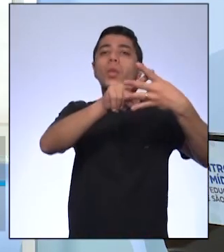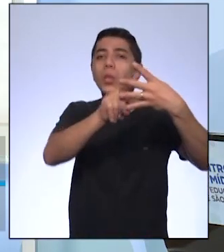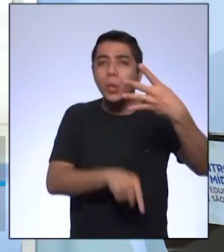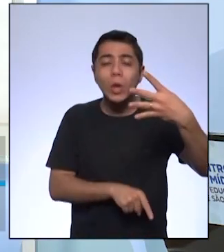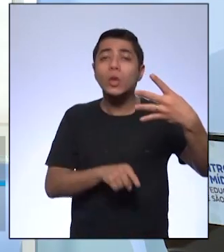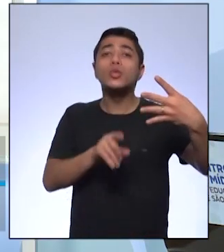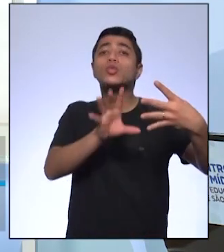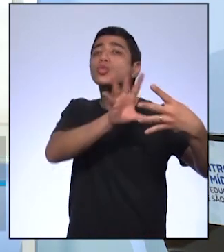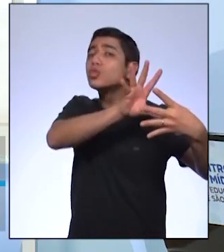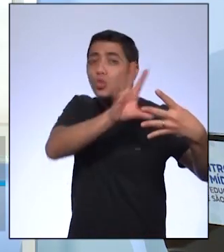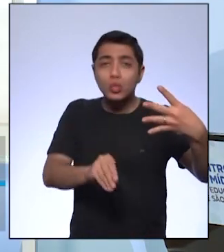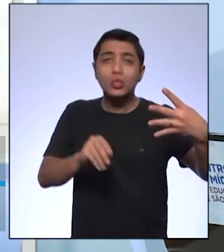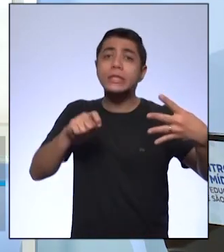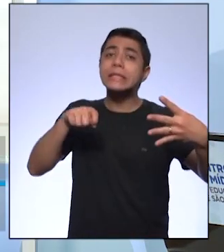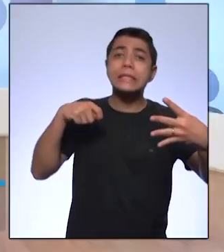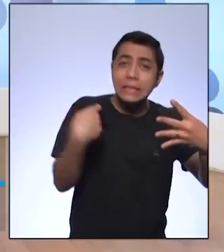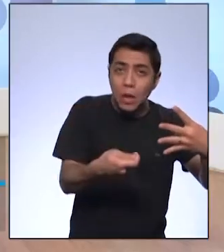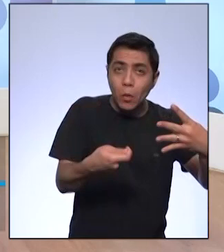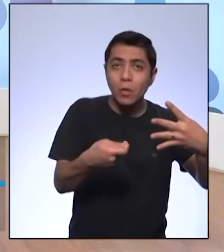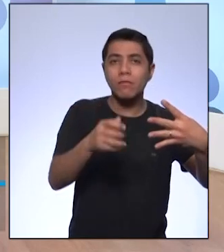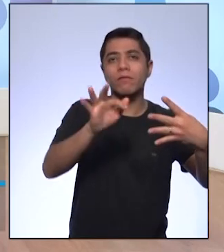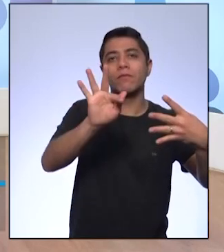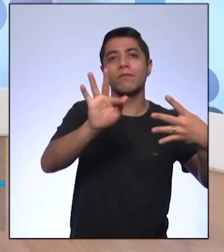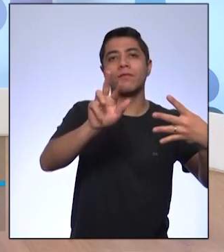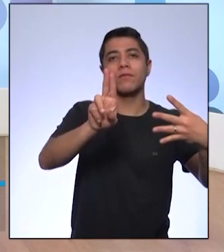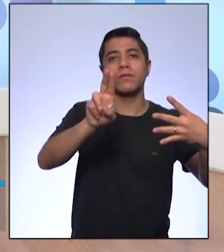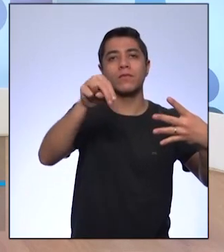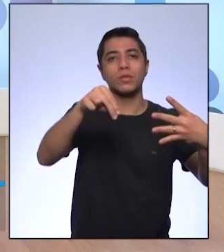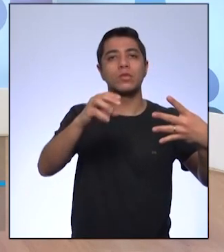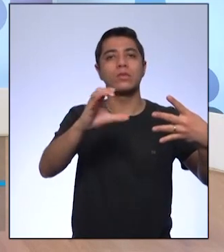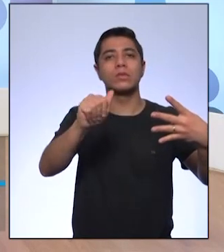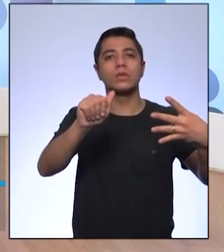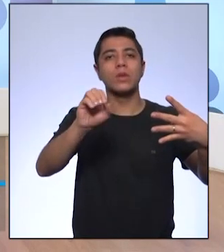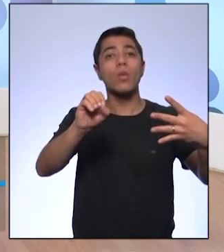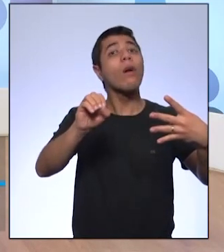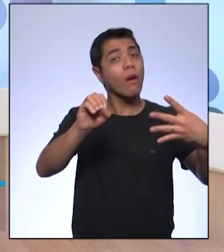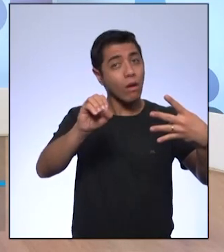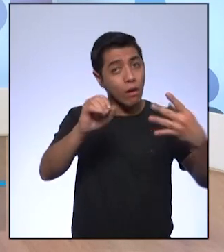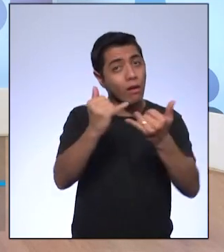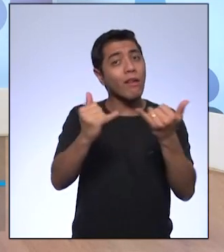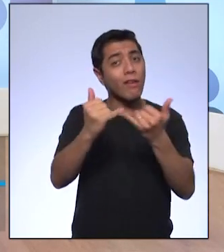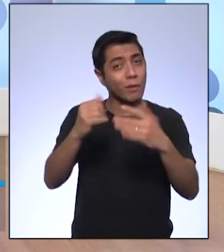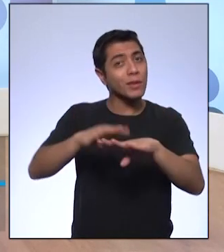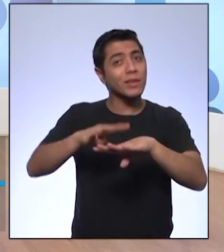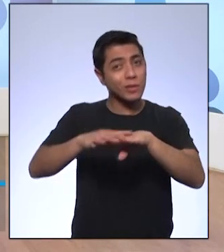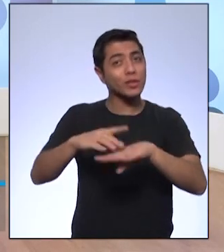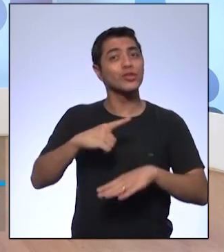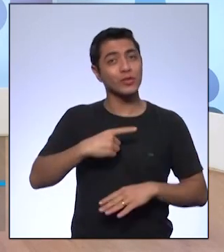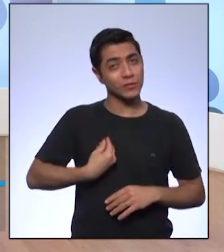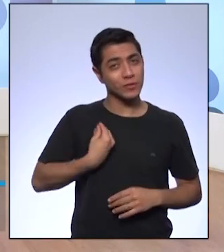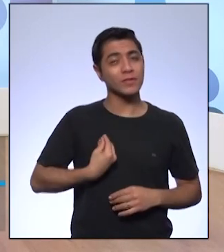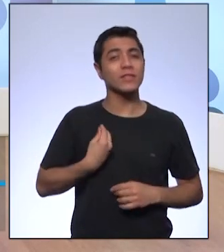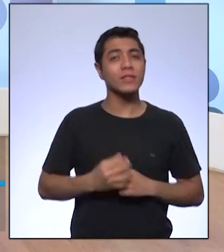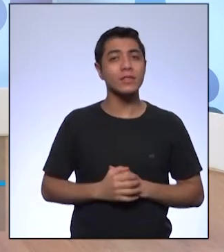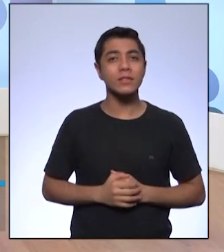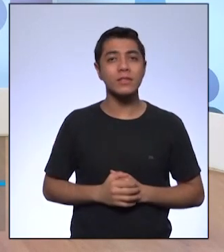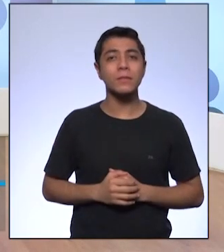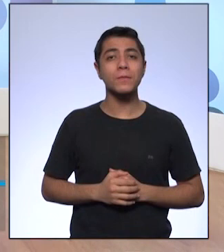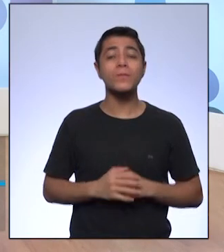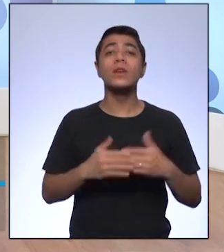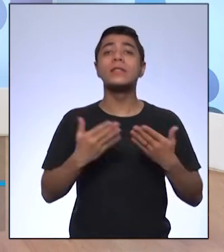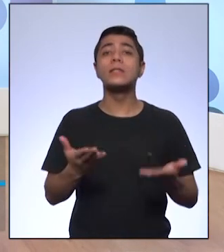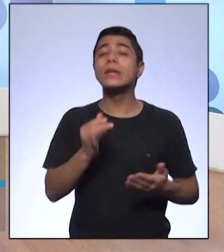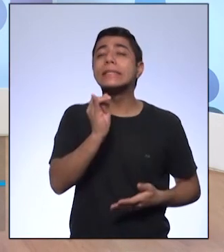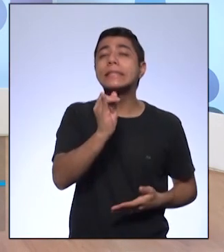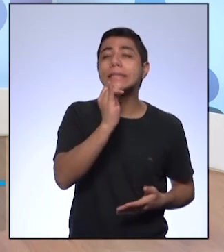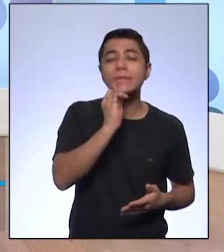funções. Tem uma dependência, né, Osmar? Perfeito, Jonas. Então, por exemplo, aqui, a gente consegue, que